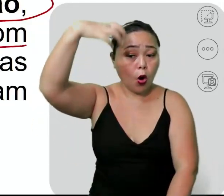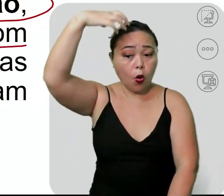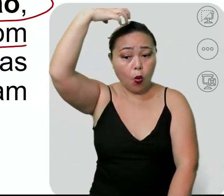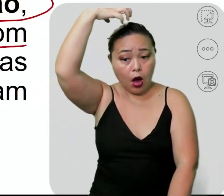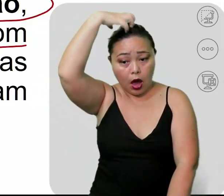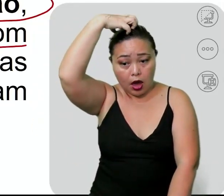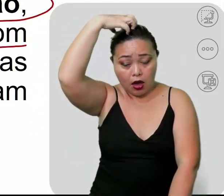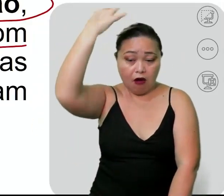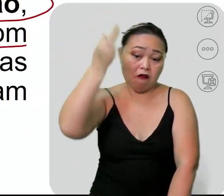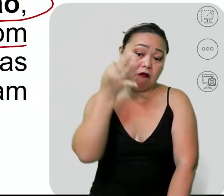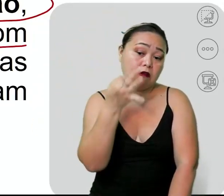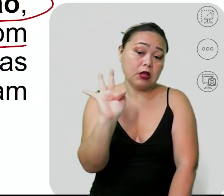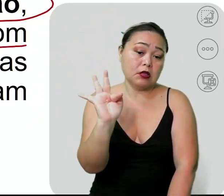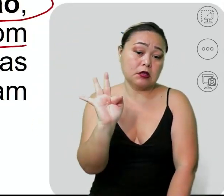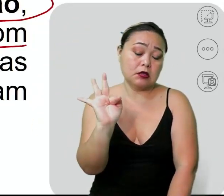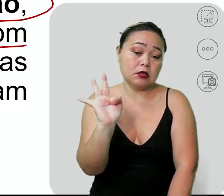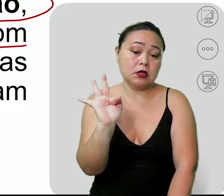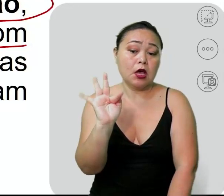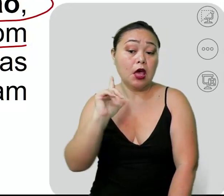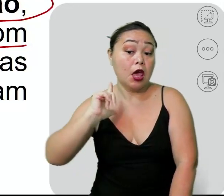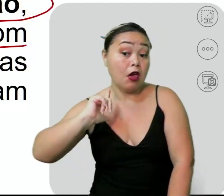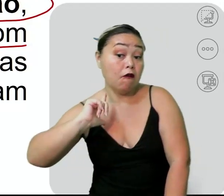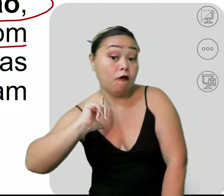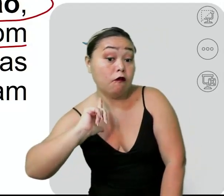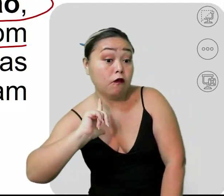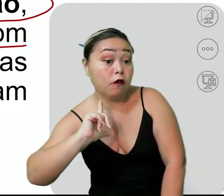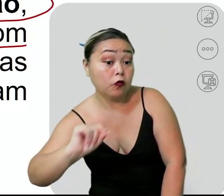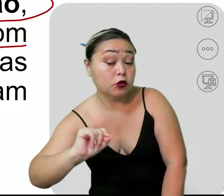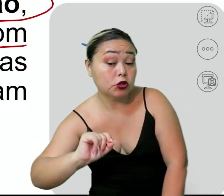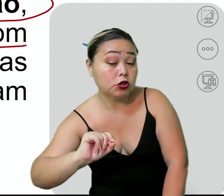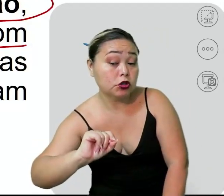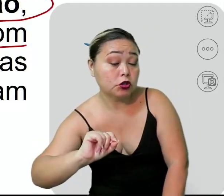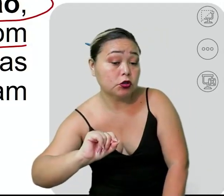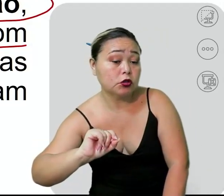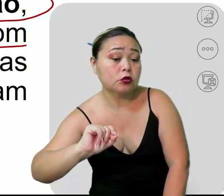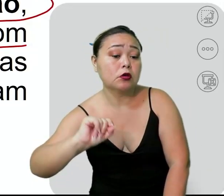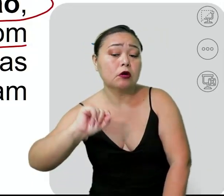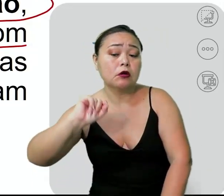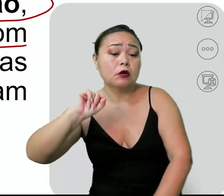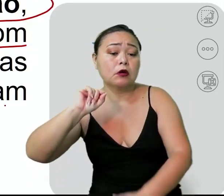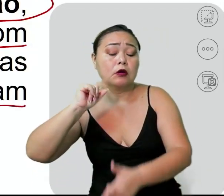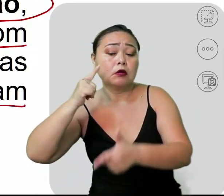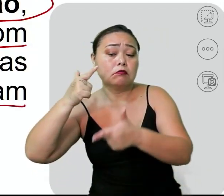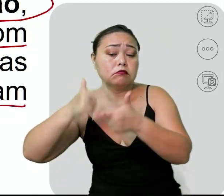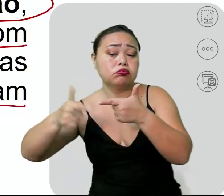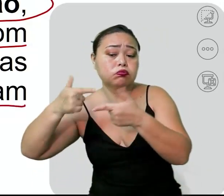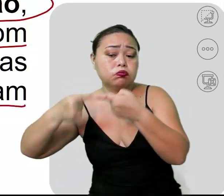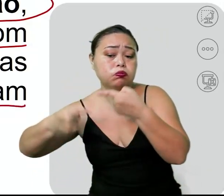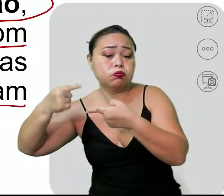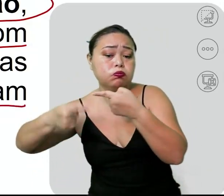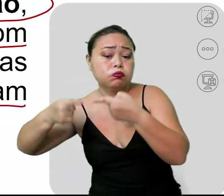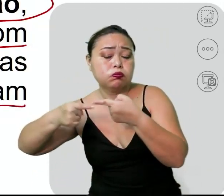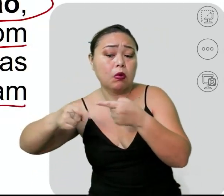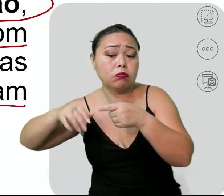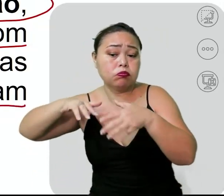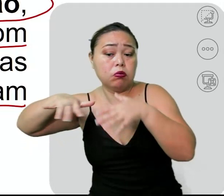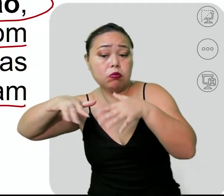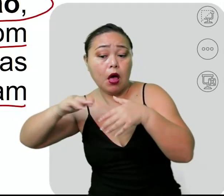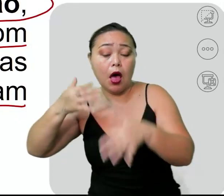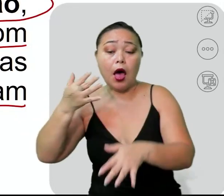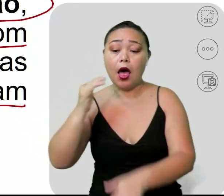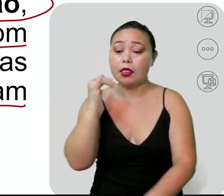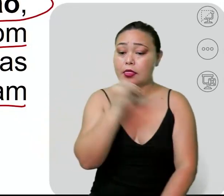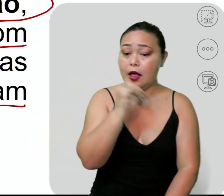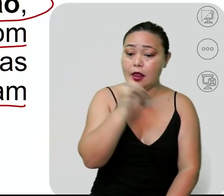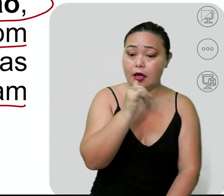França e fugir, olha só, da perturbação política que agitava a